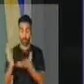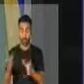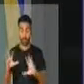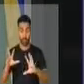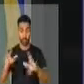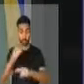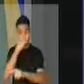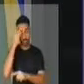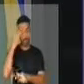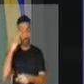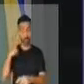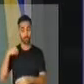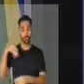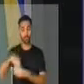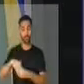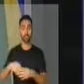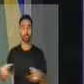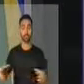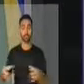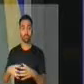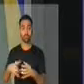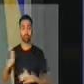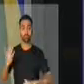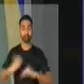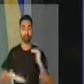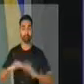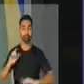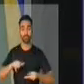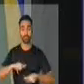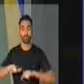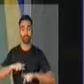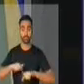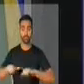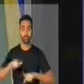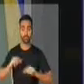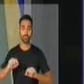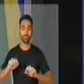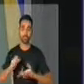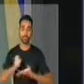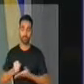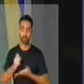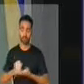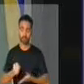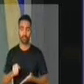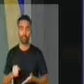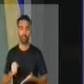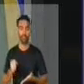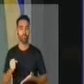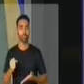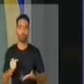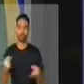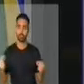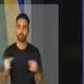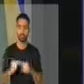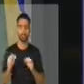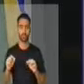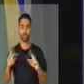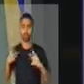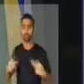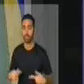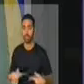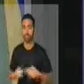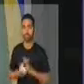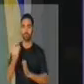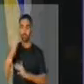que fazem parte da equipe que presta essa assistência tão humana a tantos